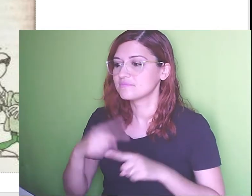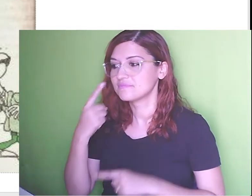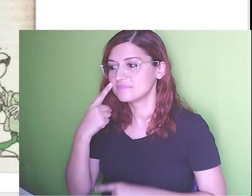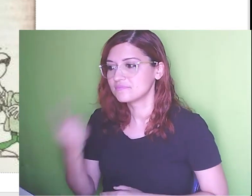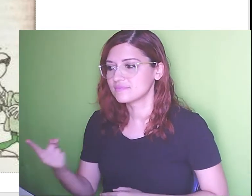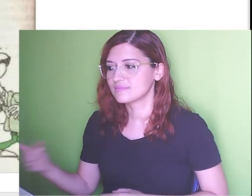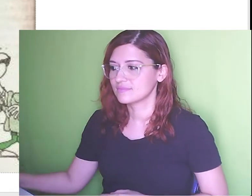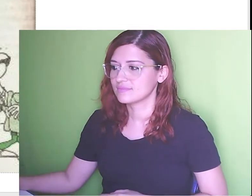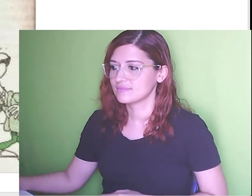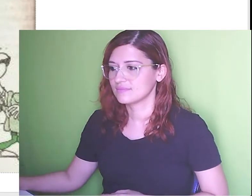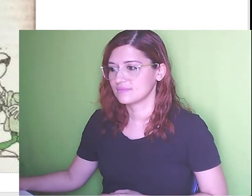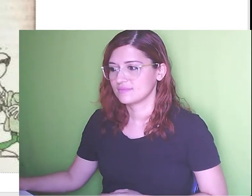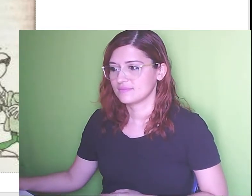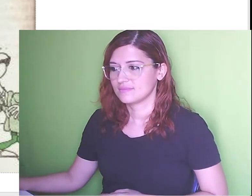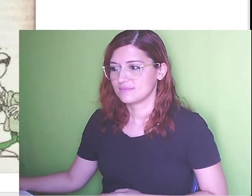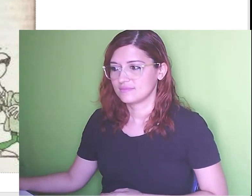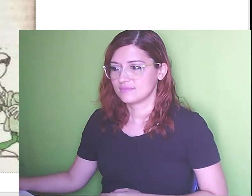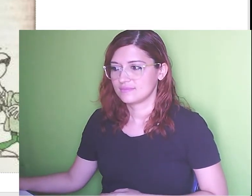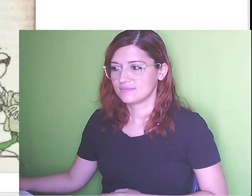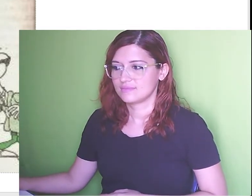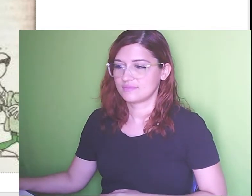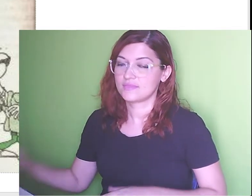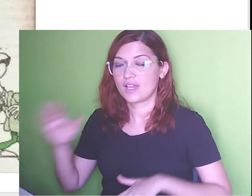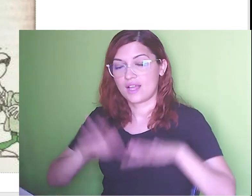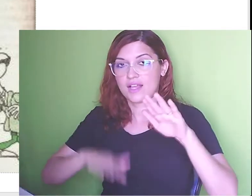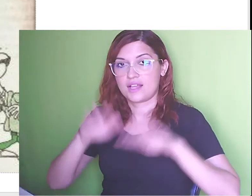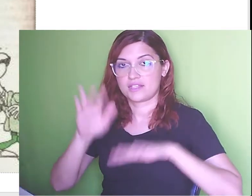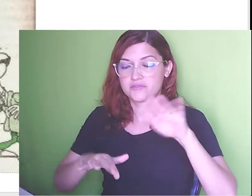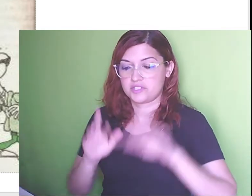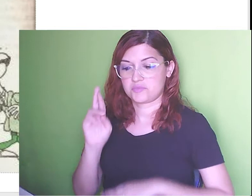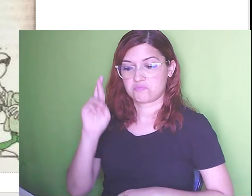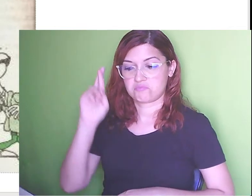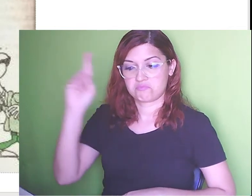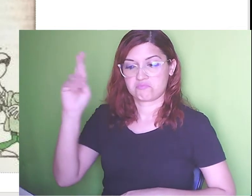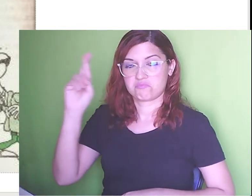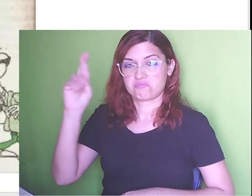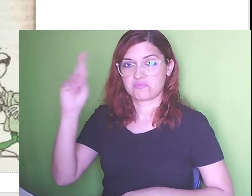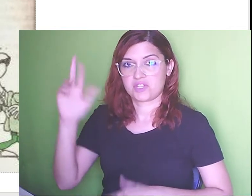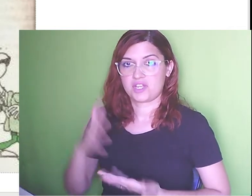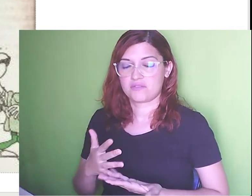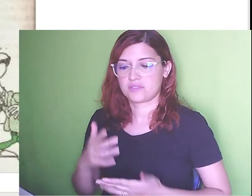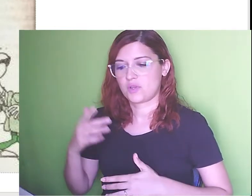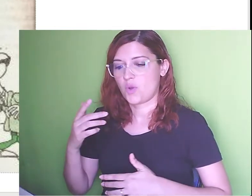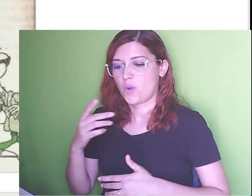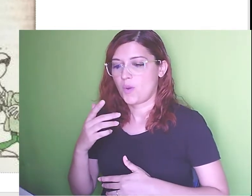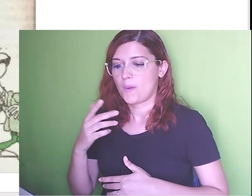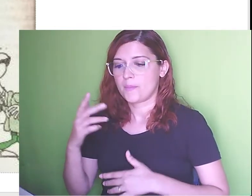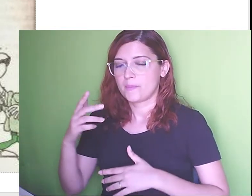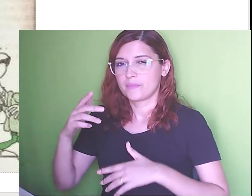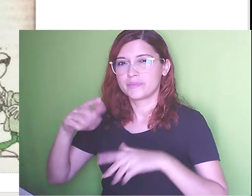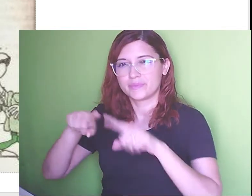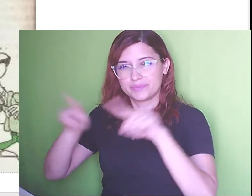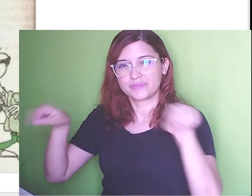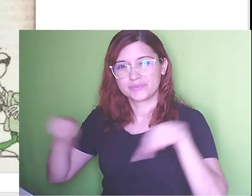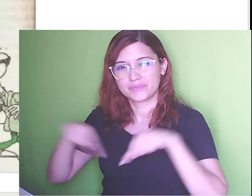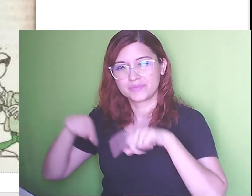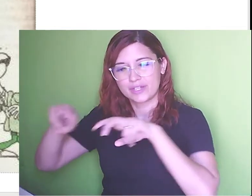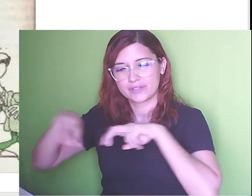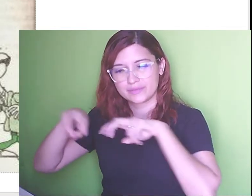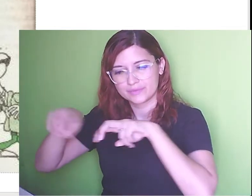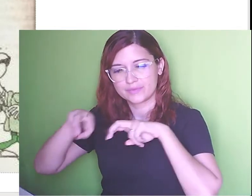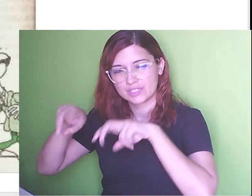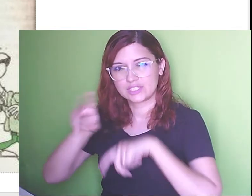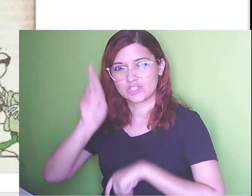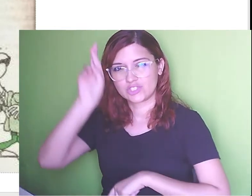bem complicado, porque às vezes os donos de